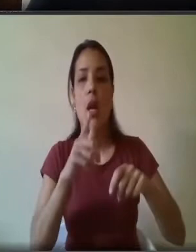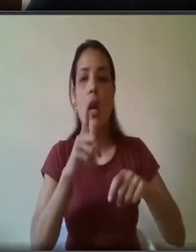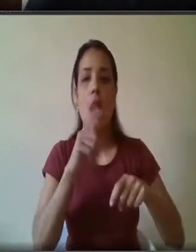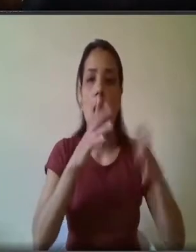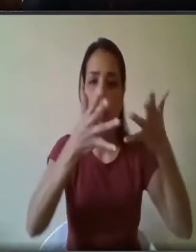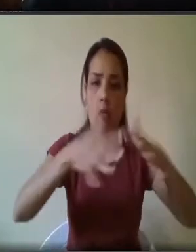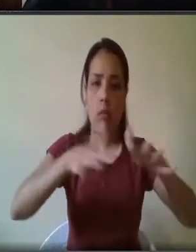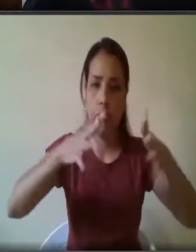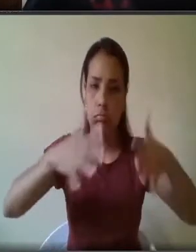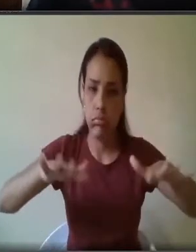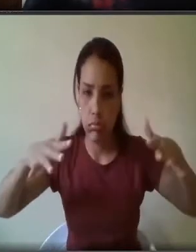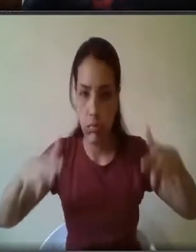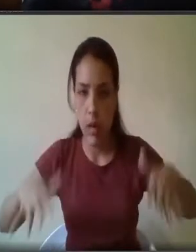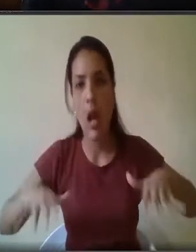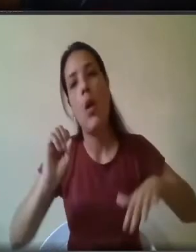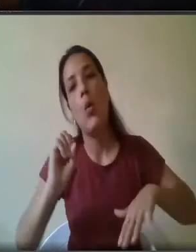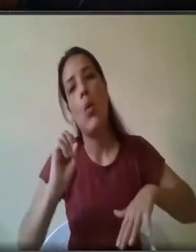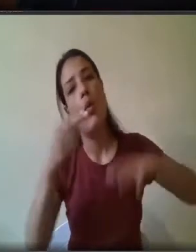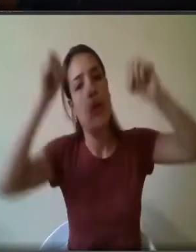tá?